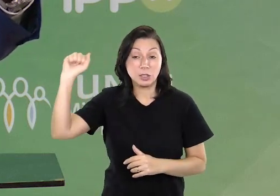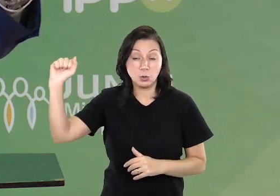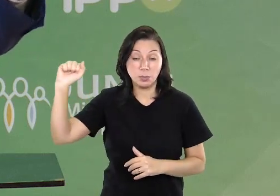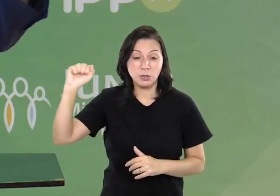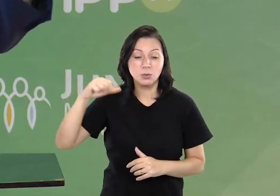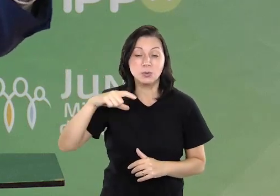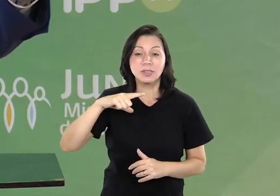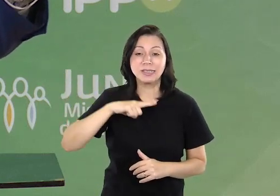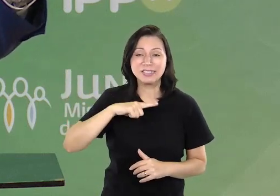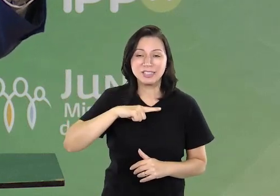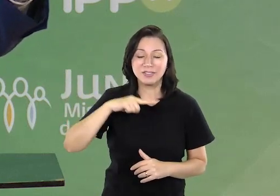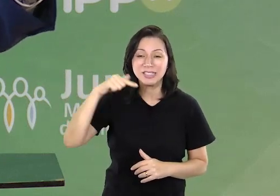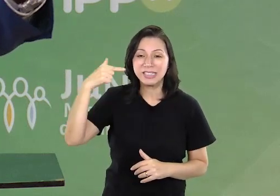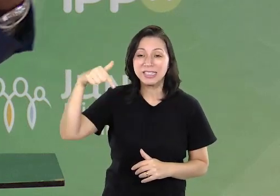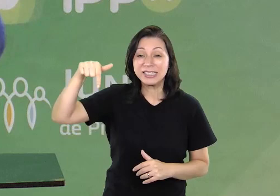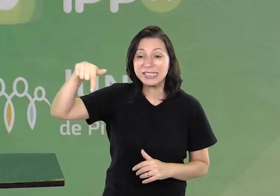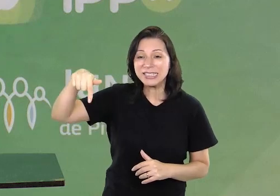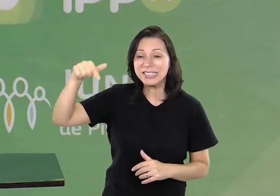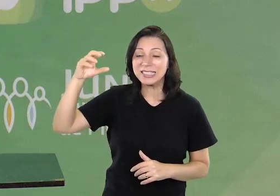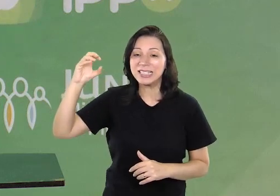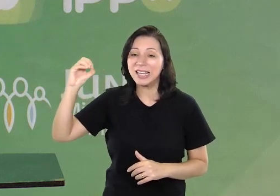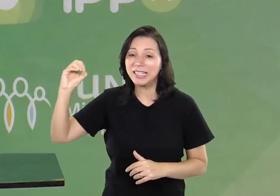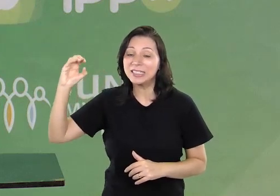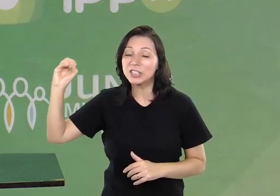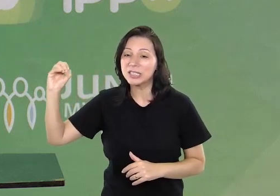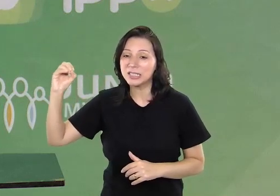e 300 concubinas